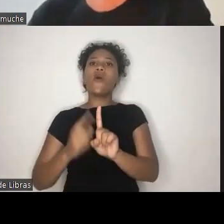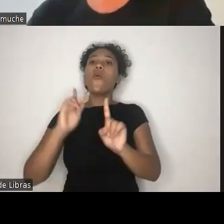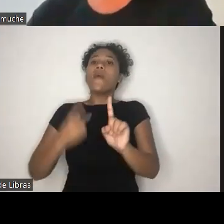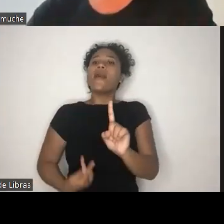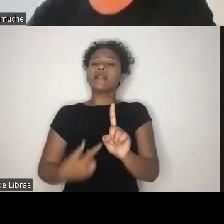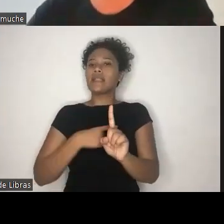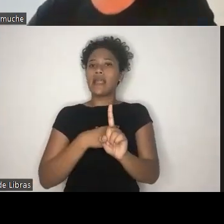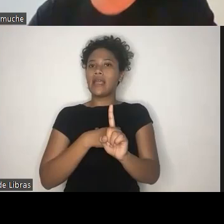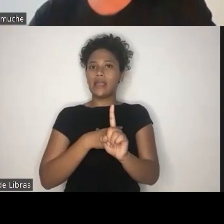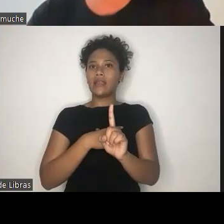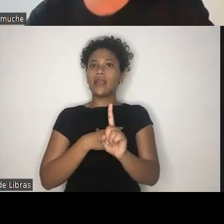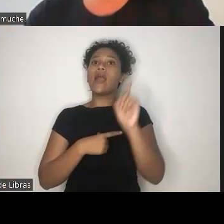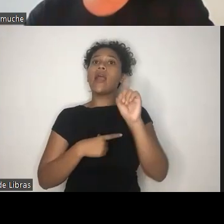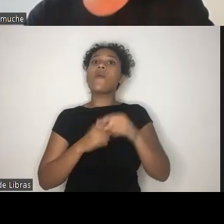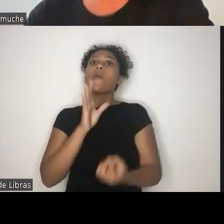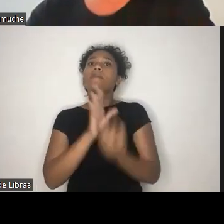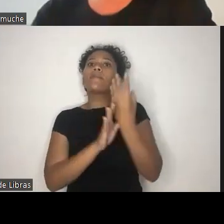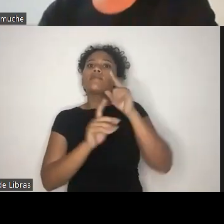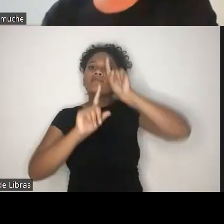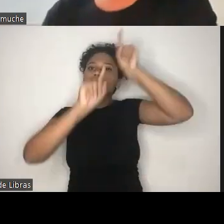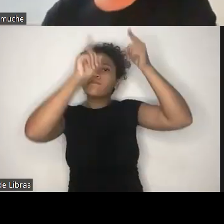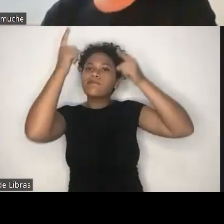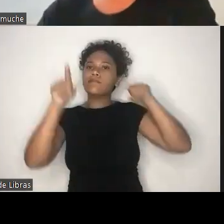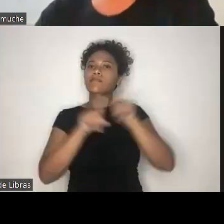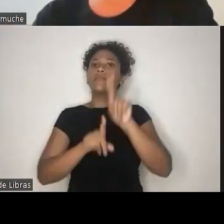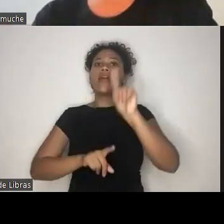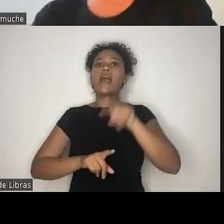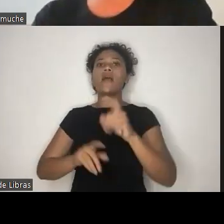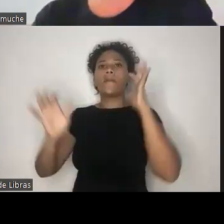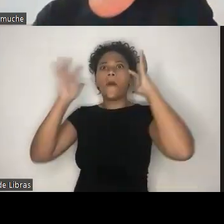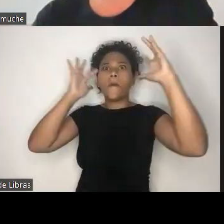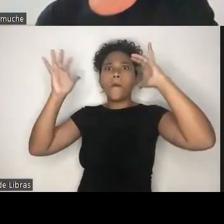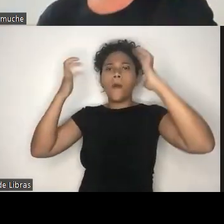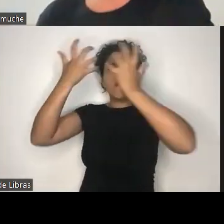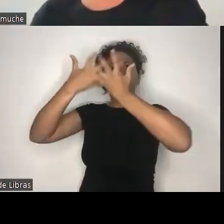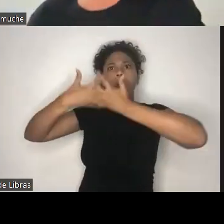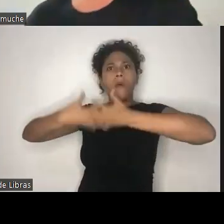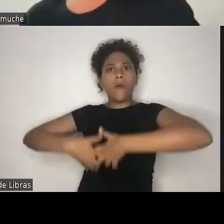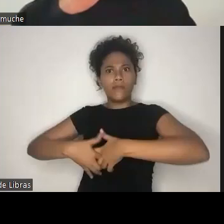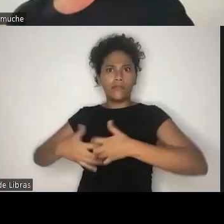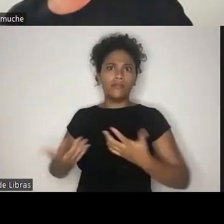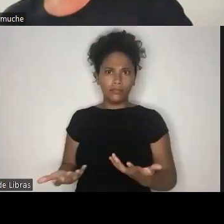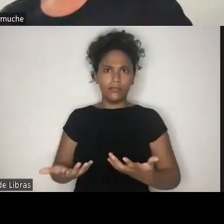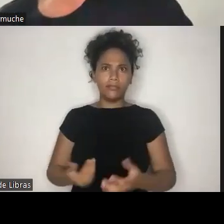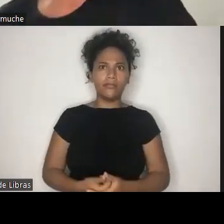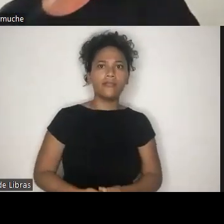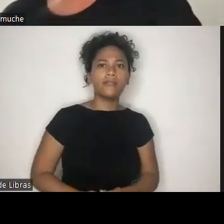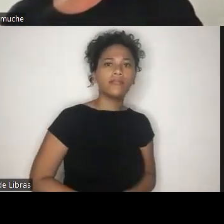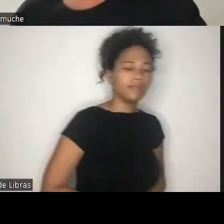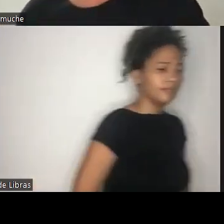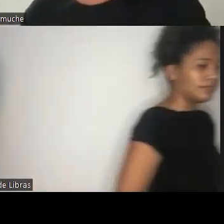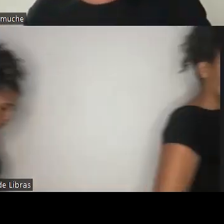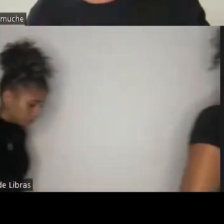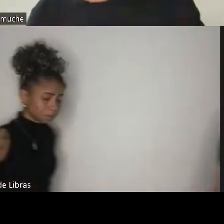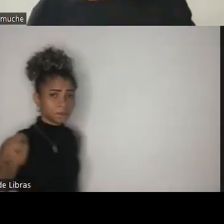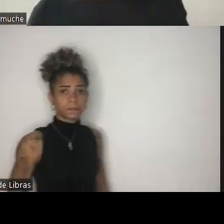que passa pela criação e que também é um sujeito de reflexão sobre a arte do amanhã e essa reflexão